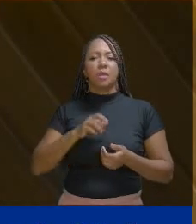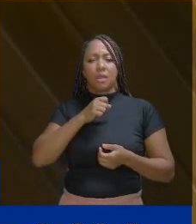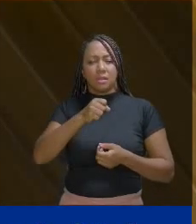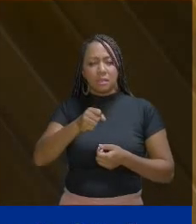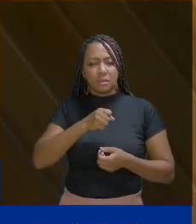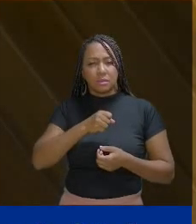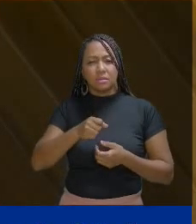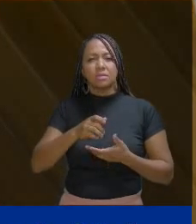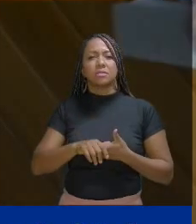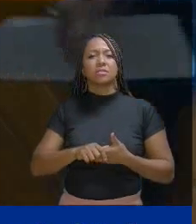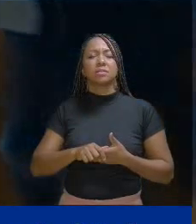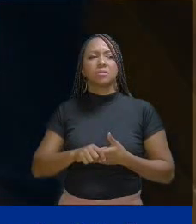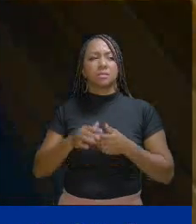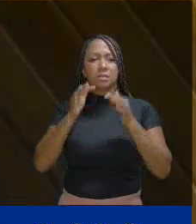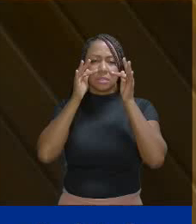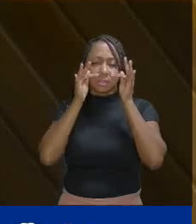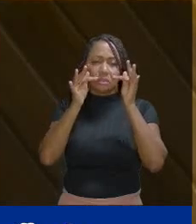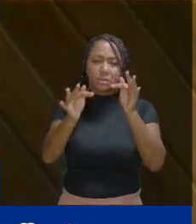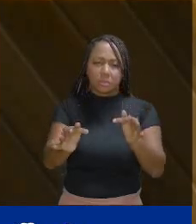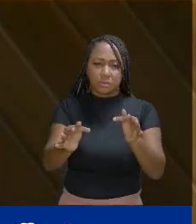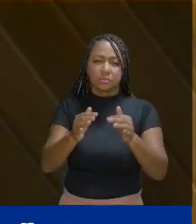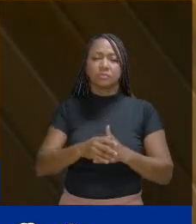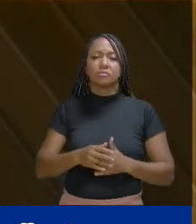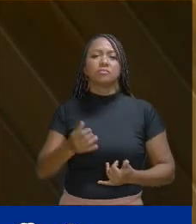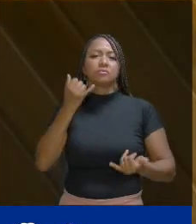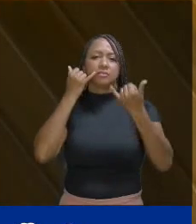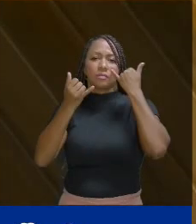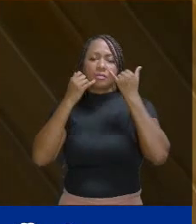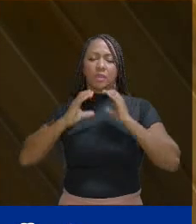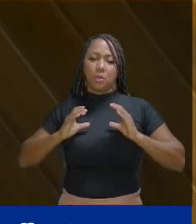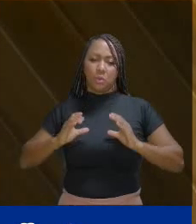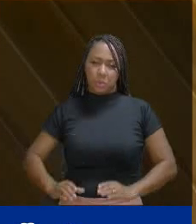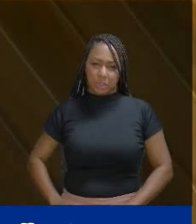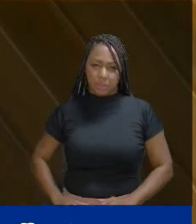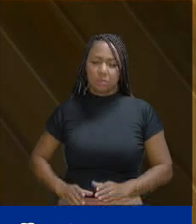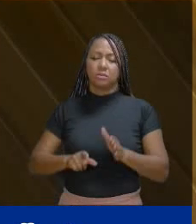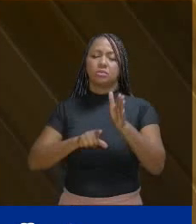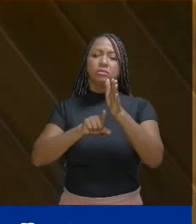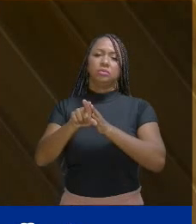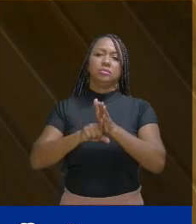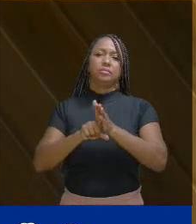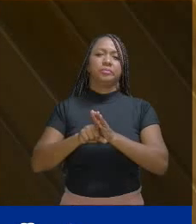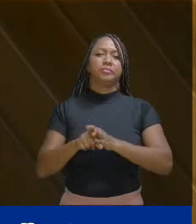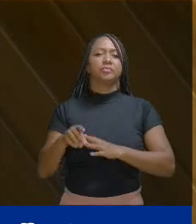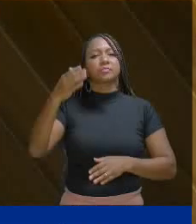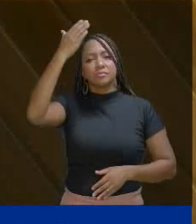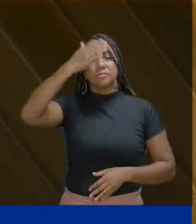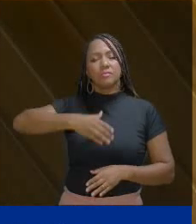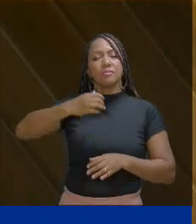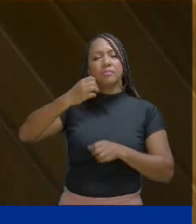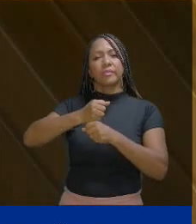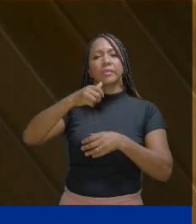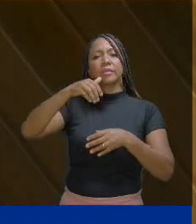de testemunhas e informantes, incluindo coordenadores da campanha do investigado, e prestação de contas eleitorais do